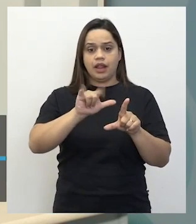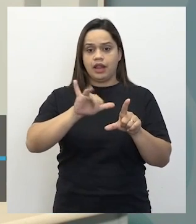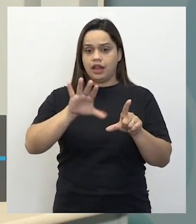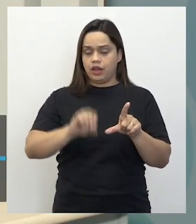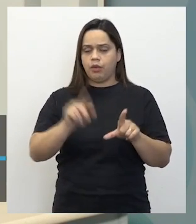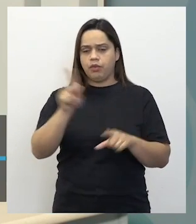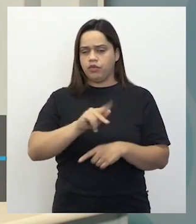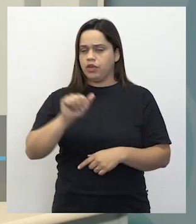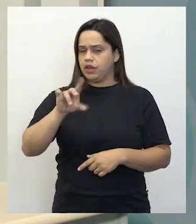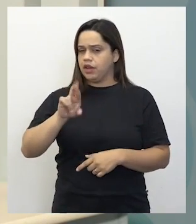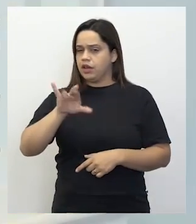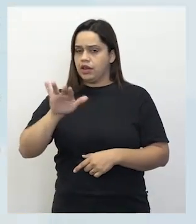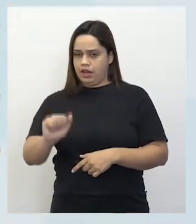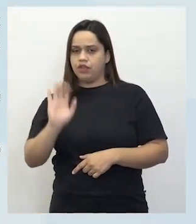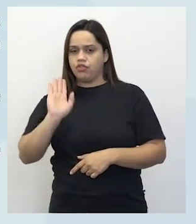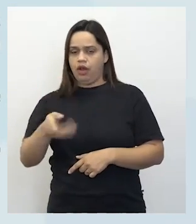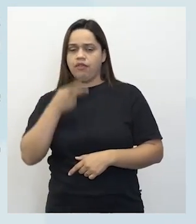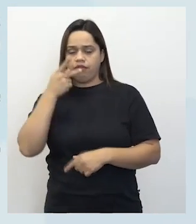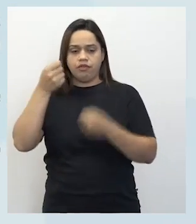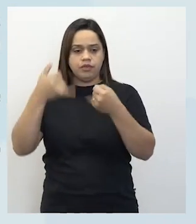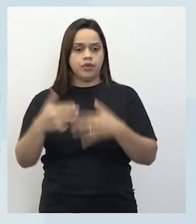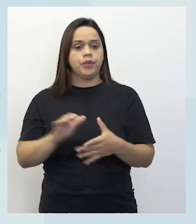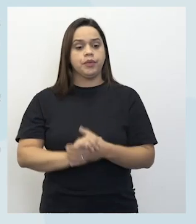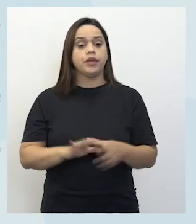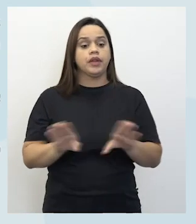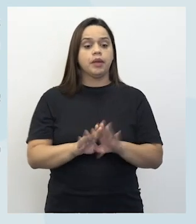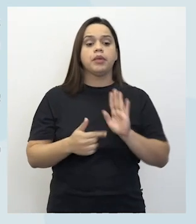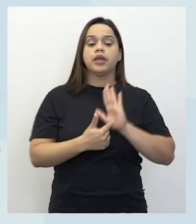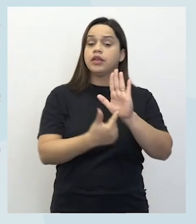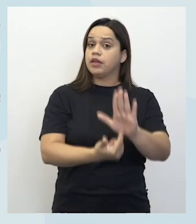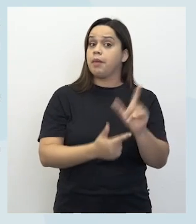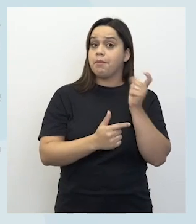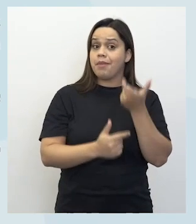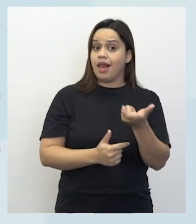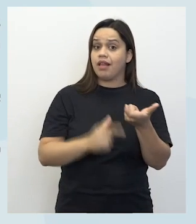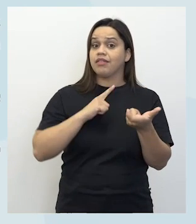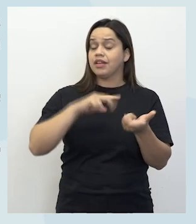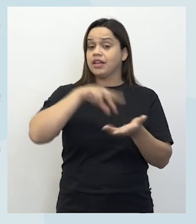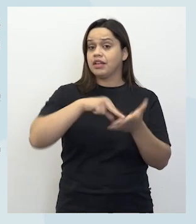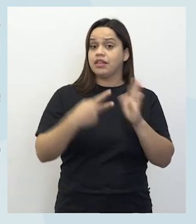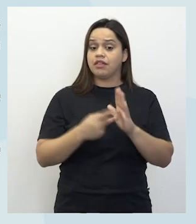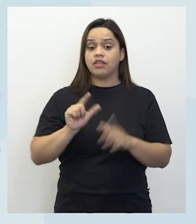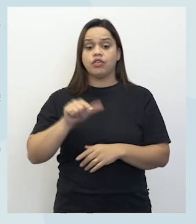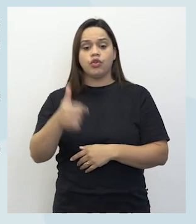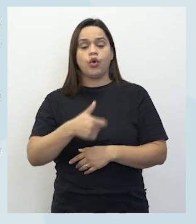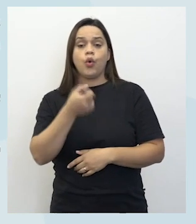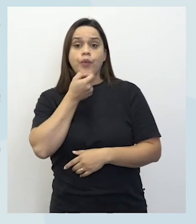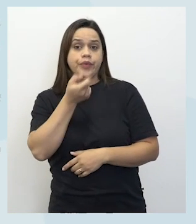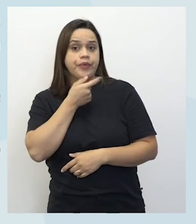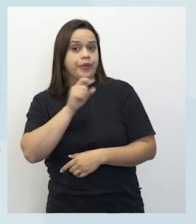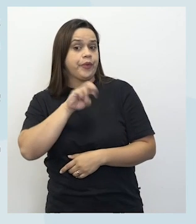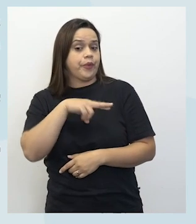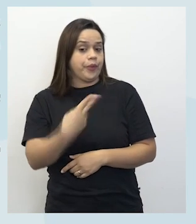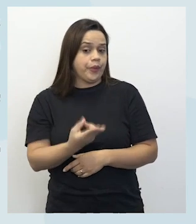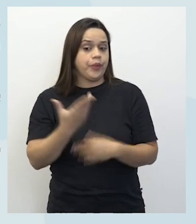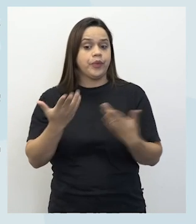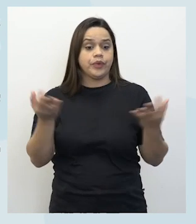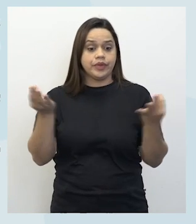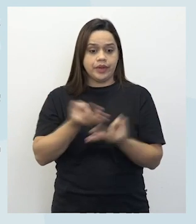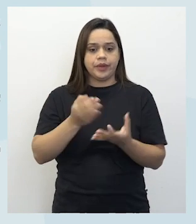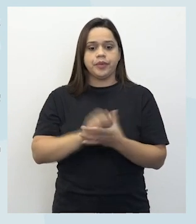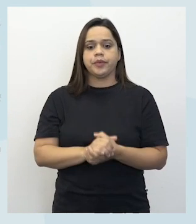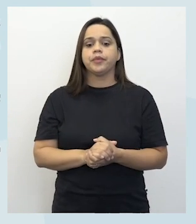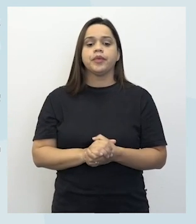comentou. Depois, indicar palavras com outro sentido, como afetivo, irônico e outros. E a última